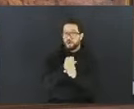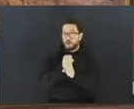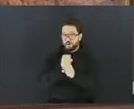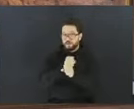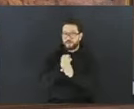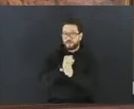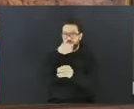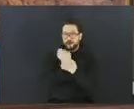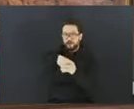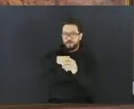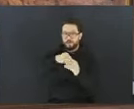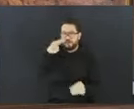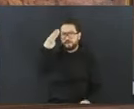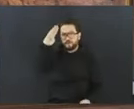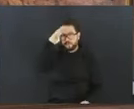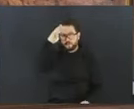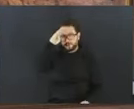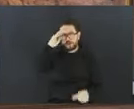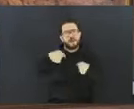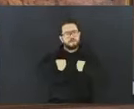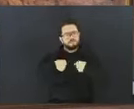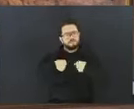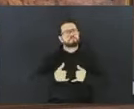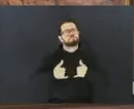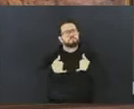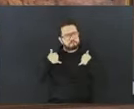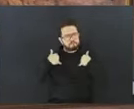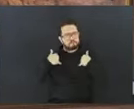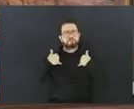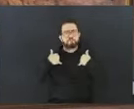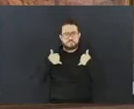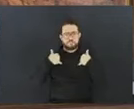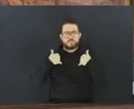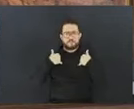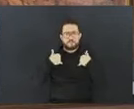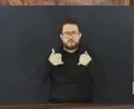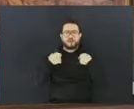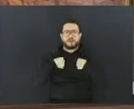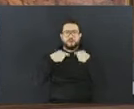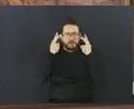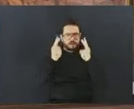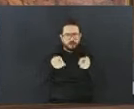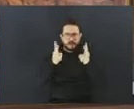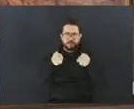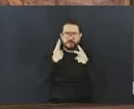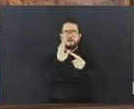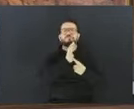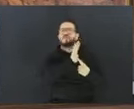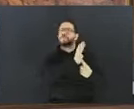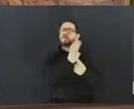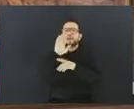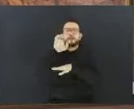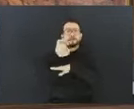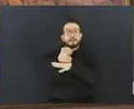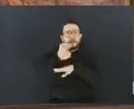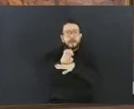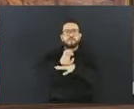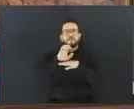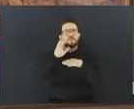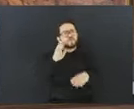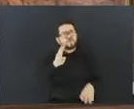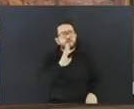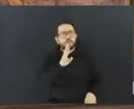eu tenho muito orgulho. E levo o nome da minha corporação para todo o estado. Quando eu vou fazer